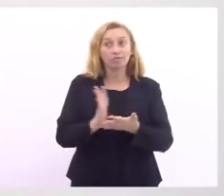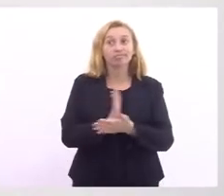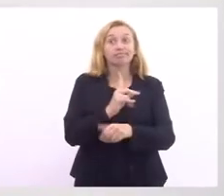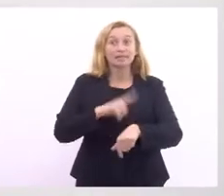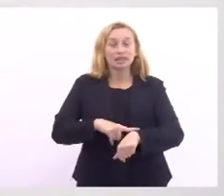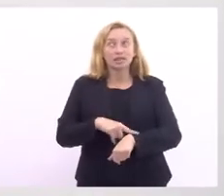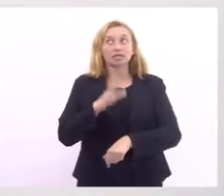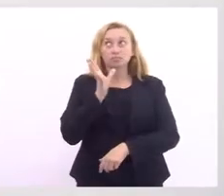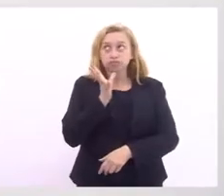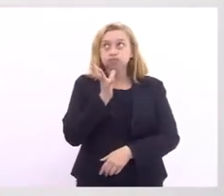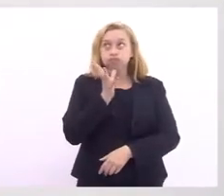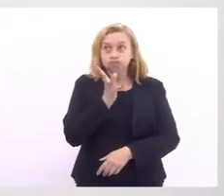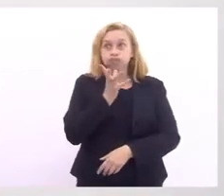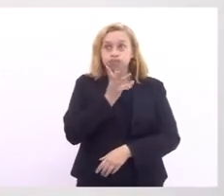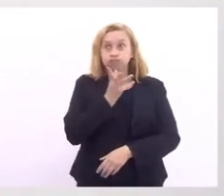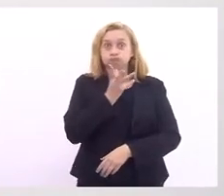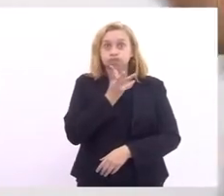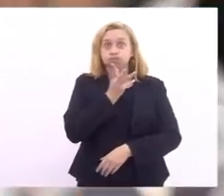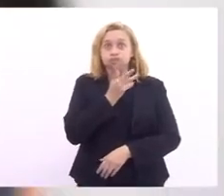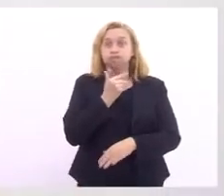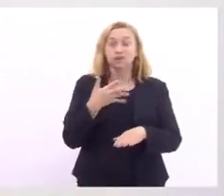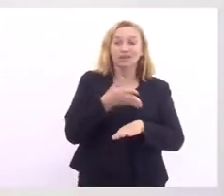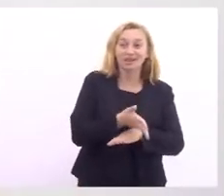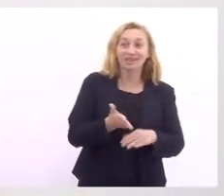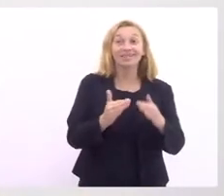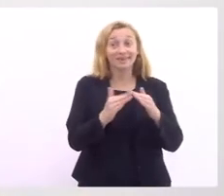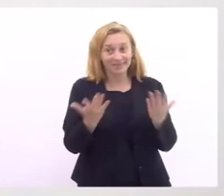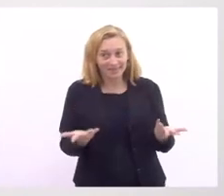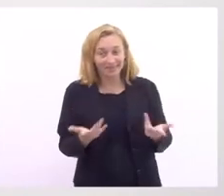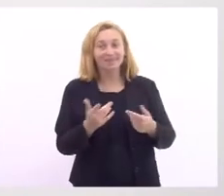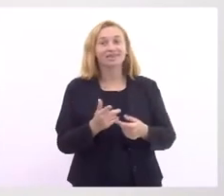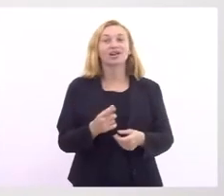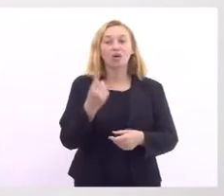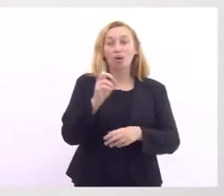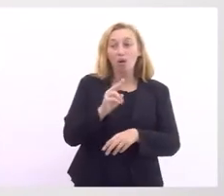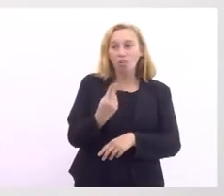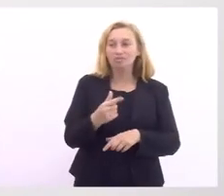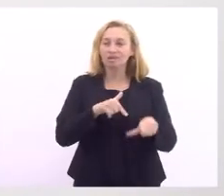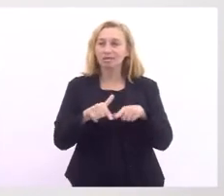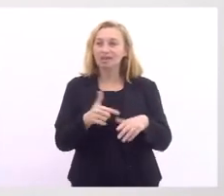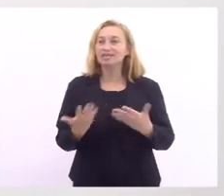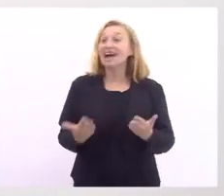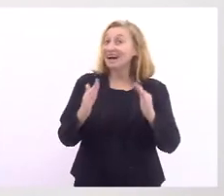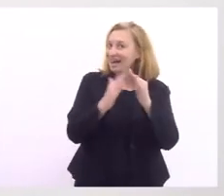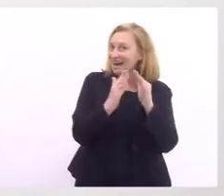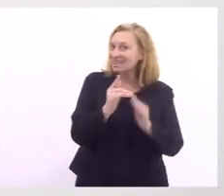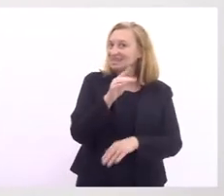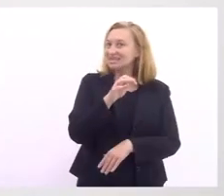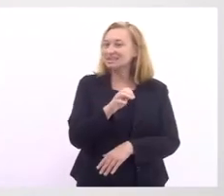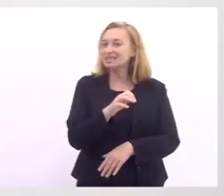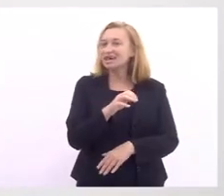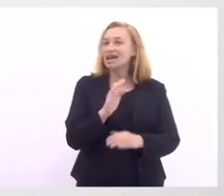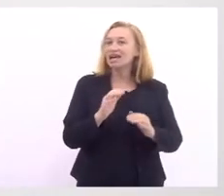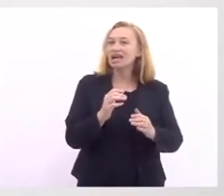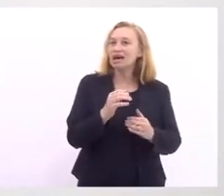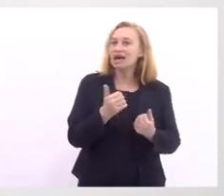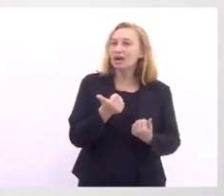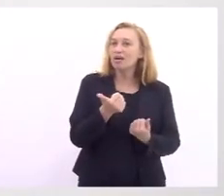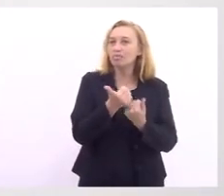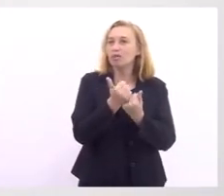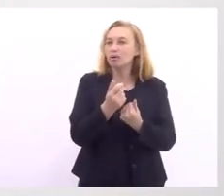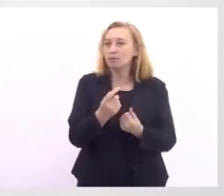ali né que pensa durante aquela aquelas horinhas de viagem e aí a casa ele é um abrigo para